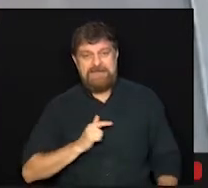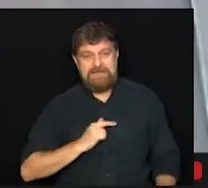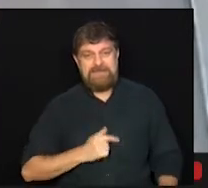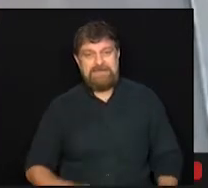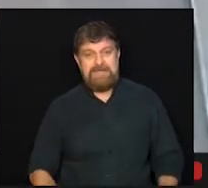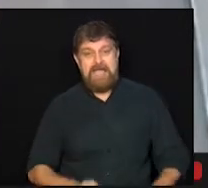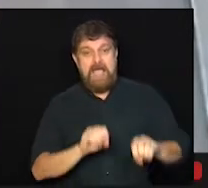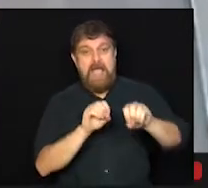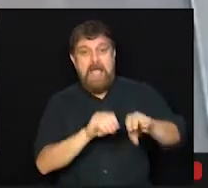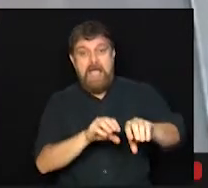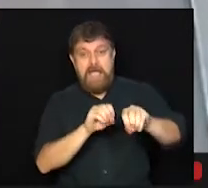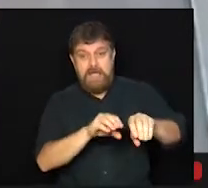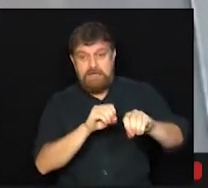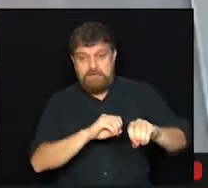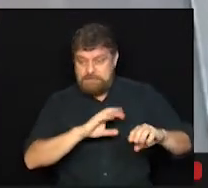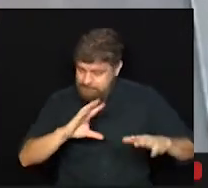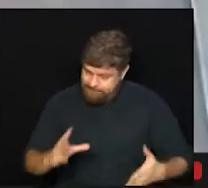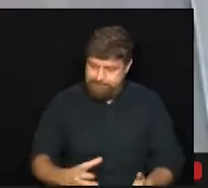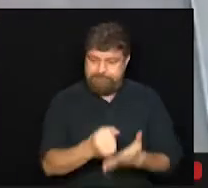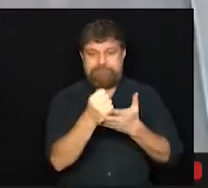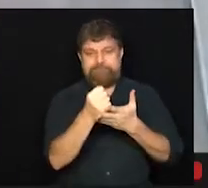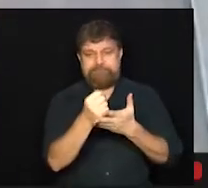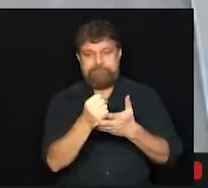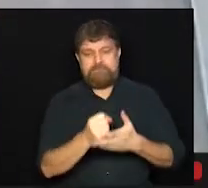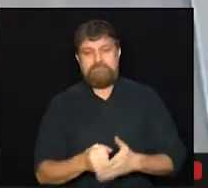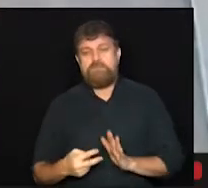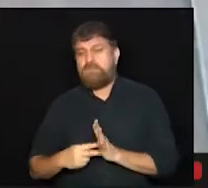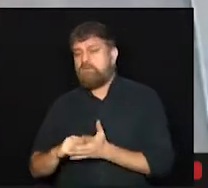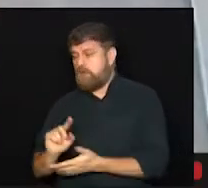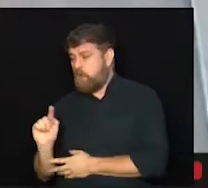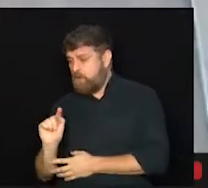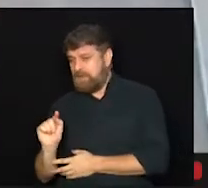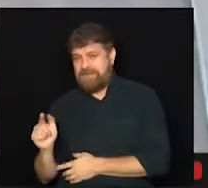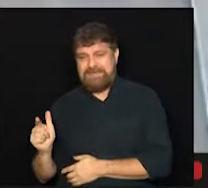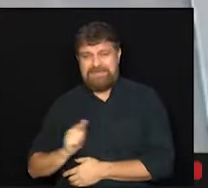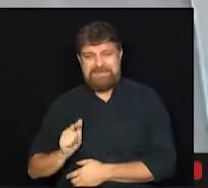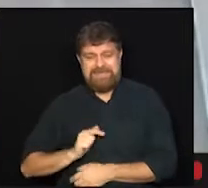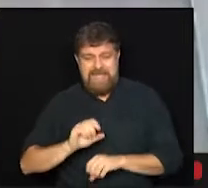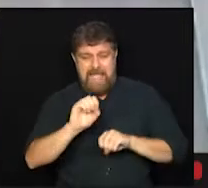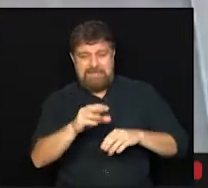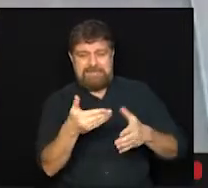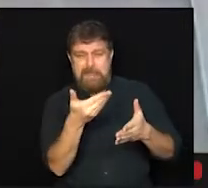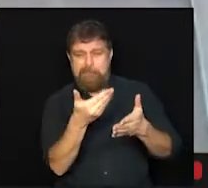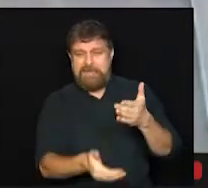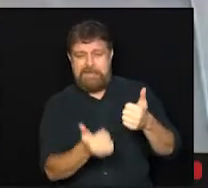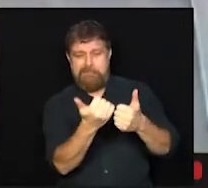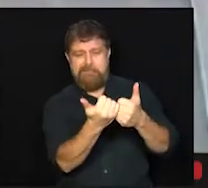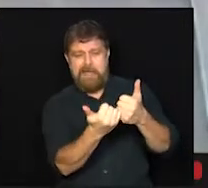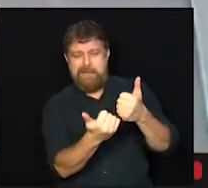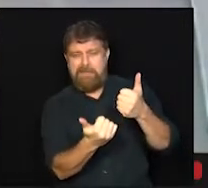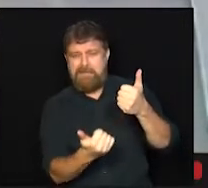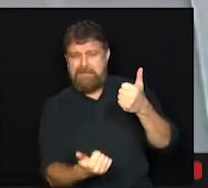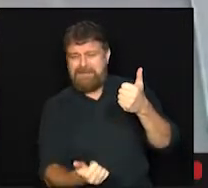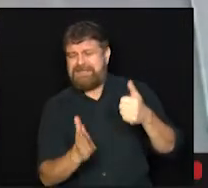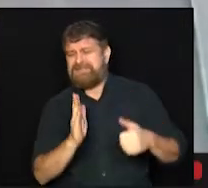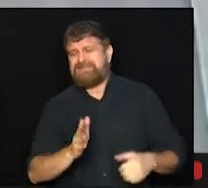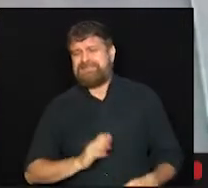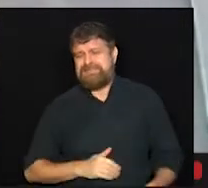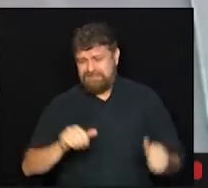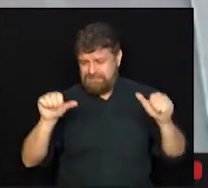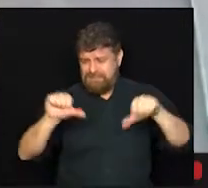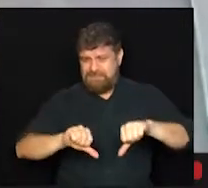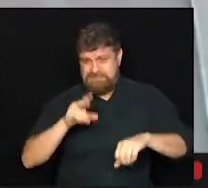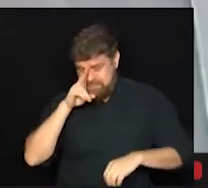da educação neste processo. Isso é, as perdas em educação já são muito fortes.